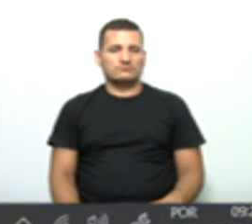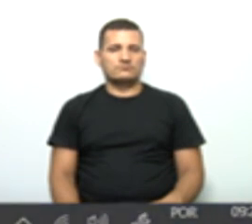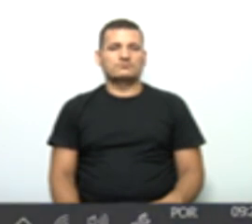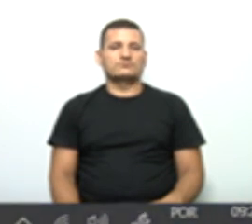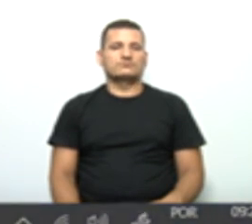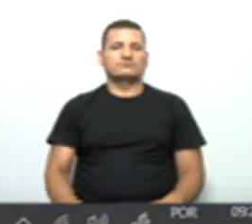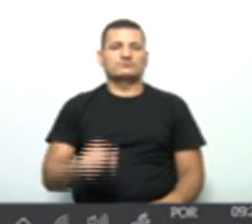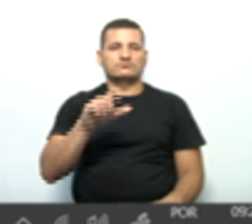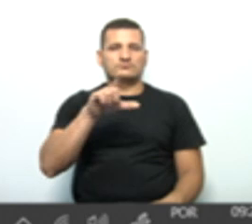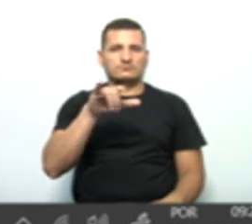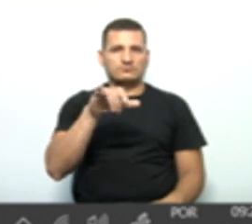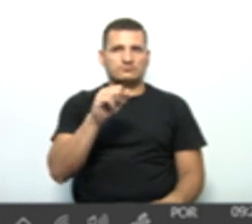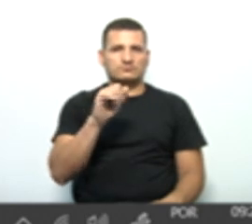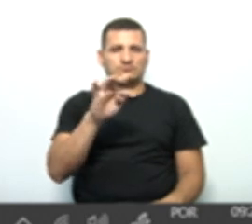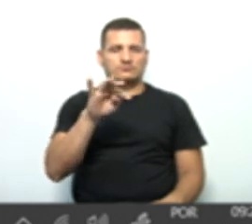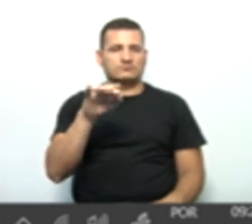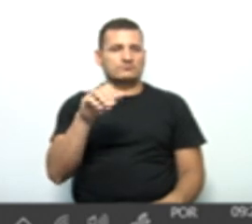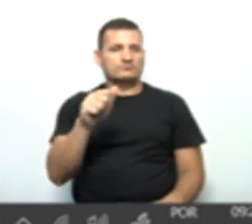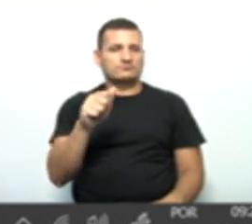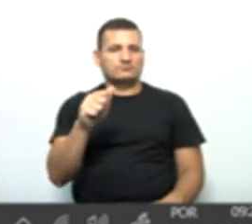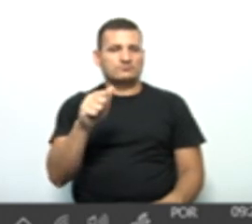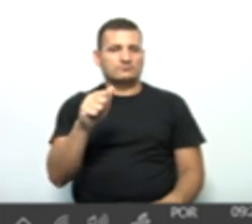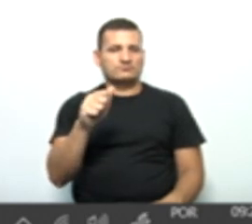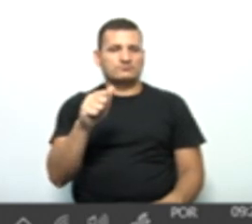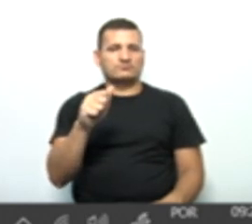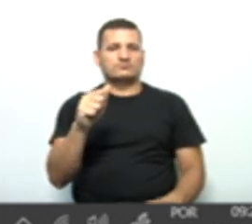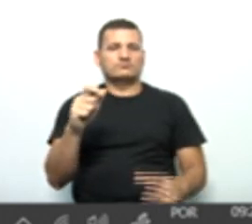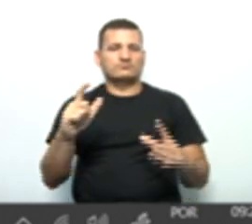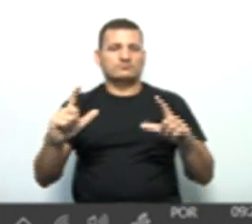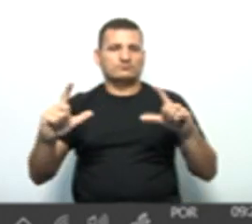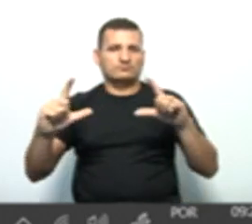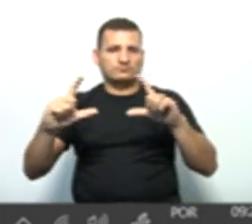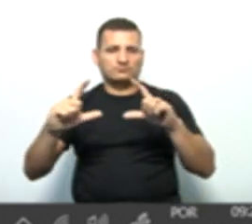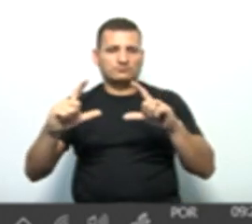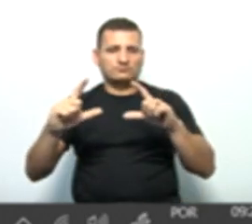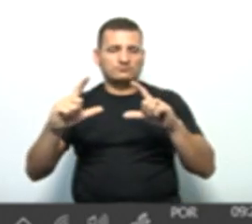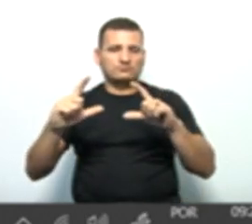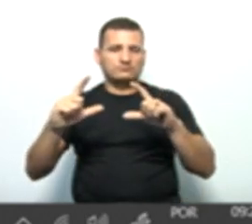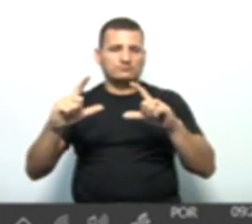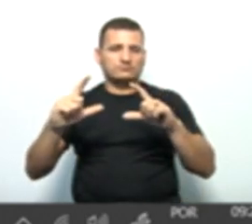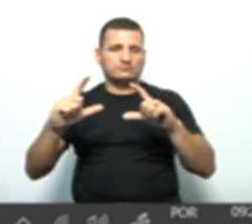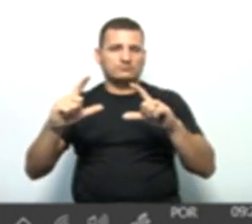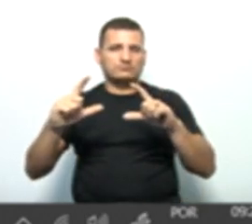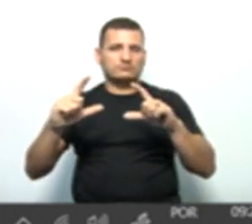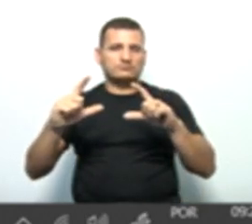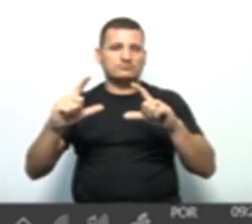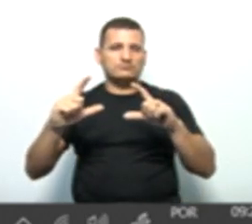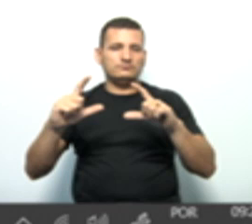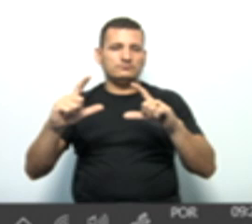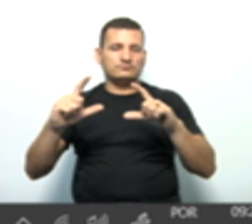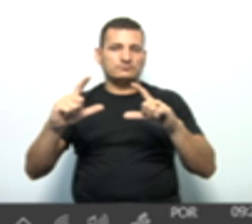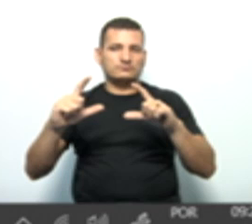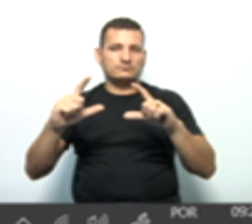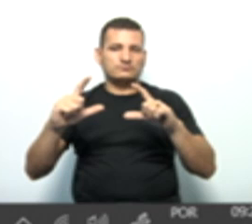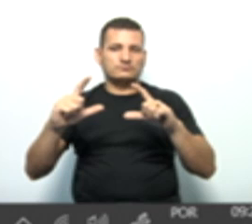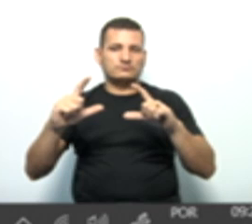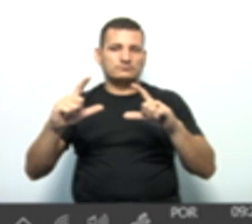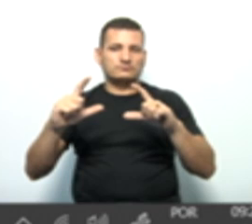lista. Vai receber. Aí abre e fecha. Aí eu vou botar aqui.